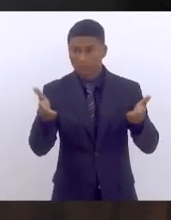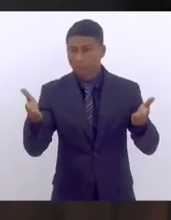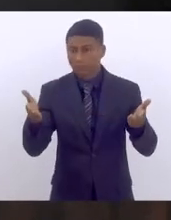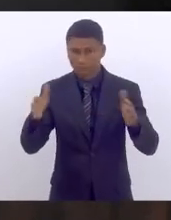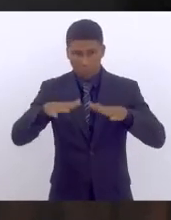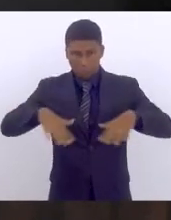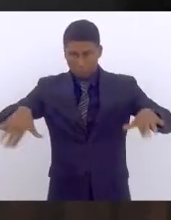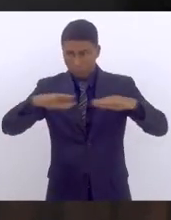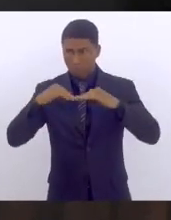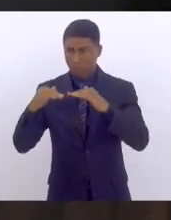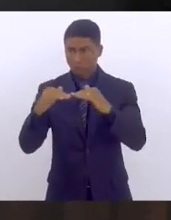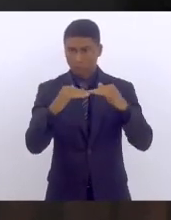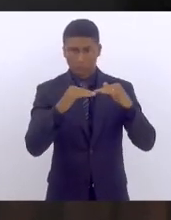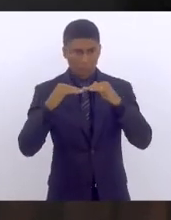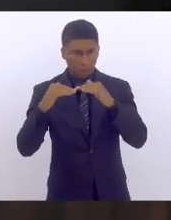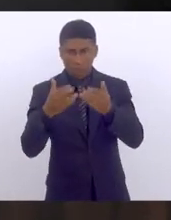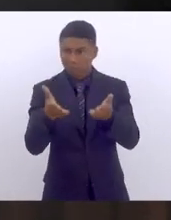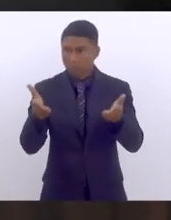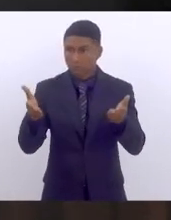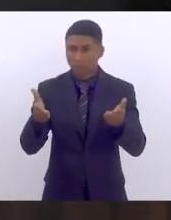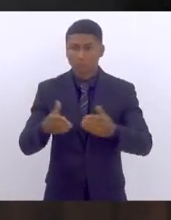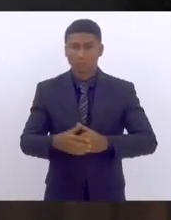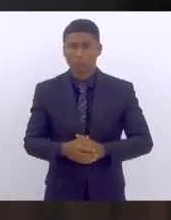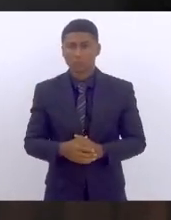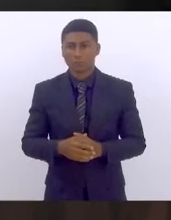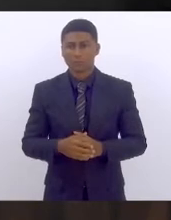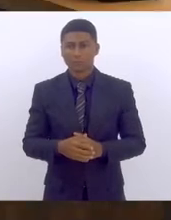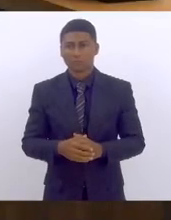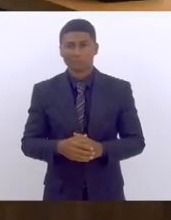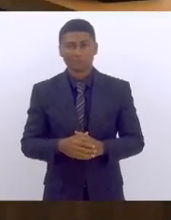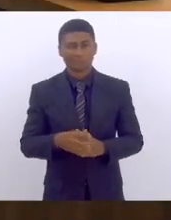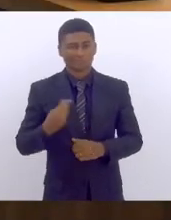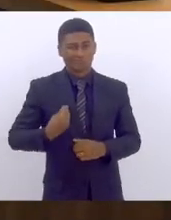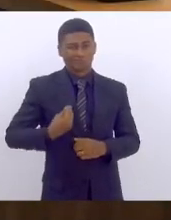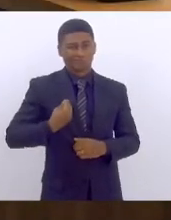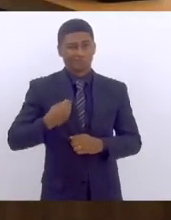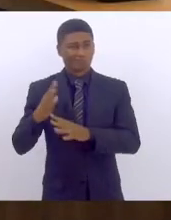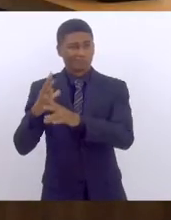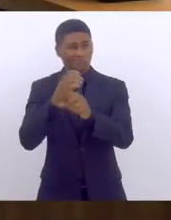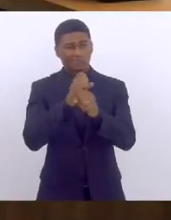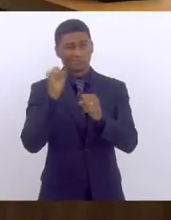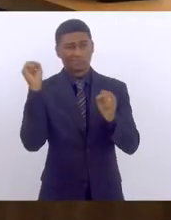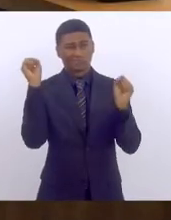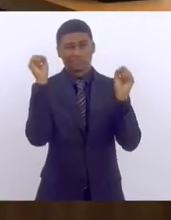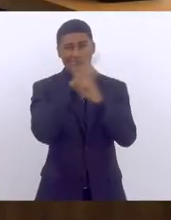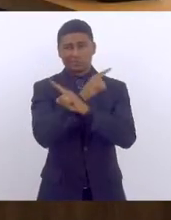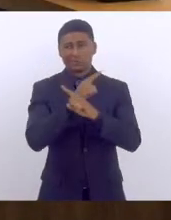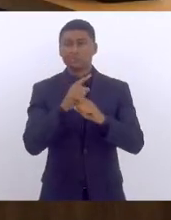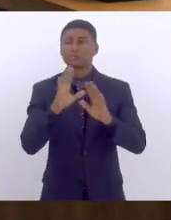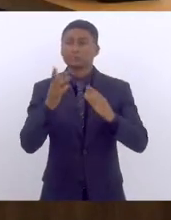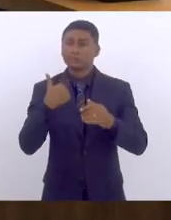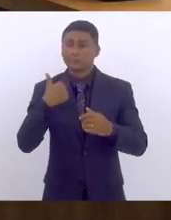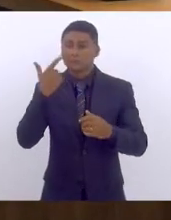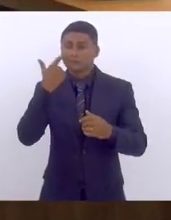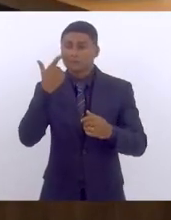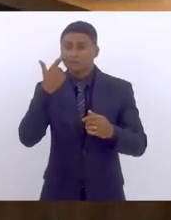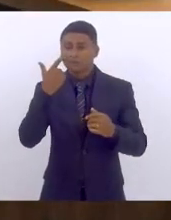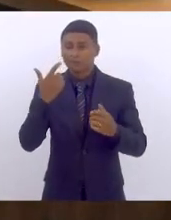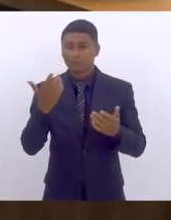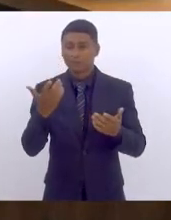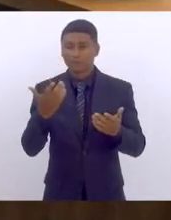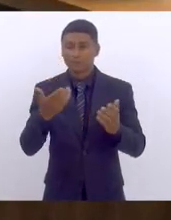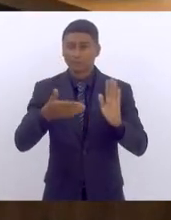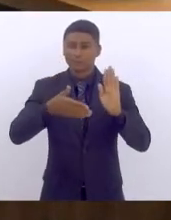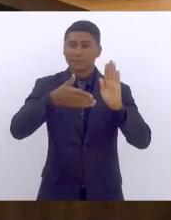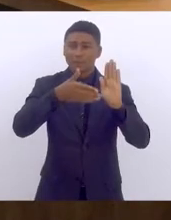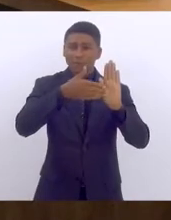Todos concordam? Então... Não, é difícil o quórum, mas como a Marta propôs, vamos votar as matérias ordinárias, salvar a